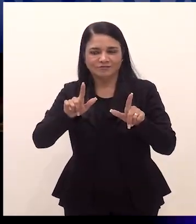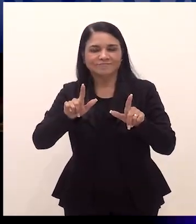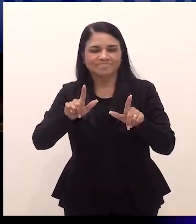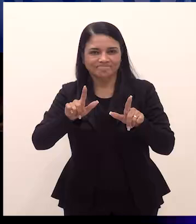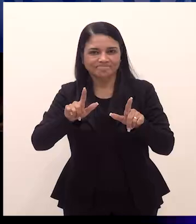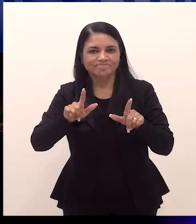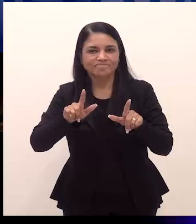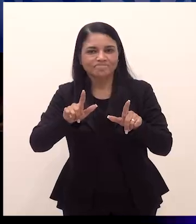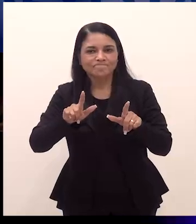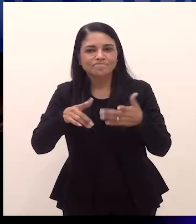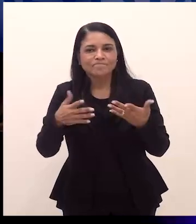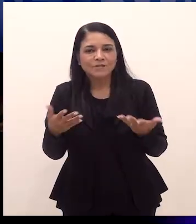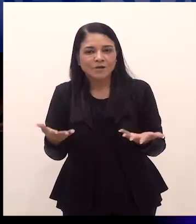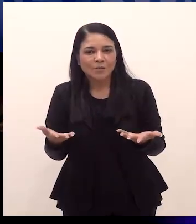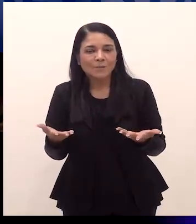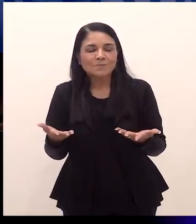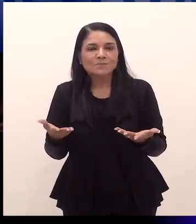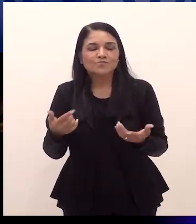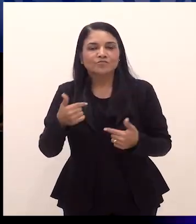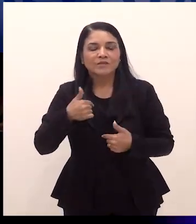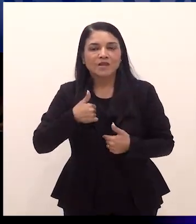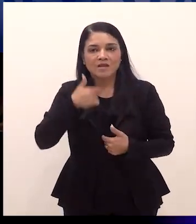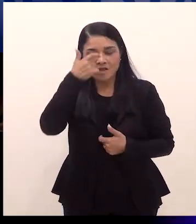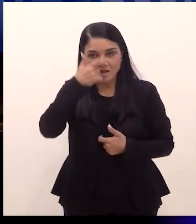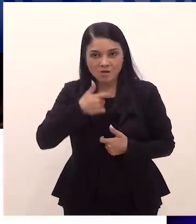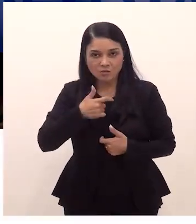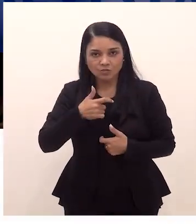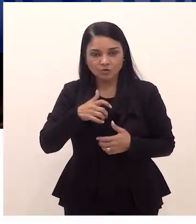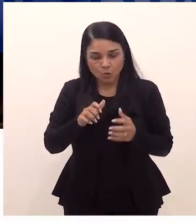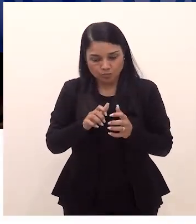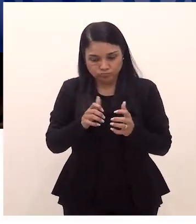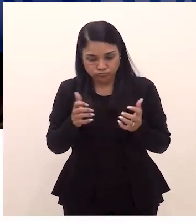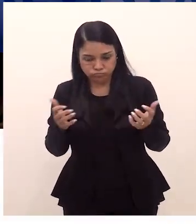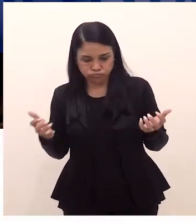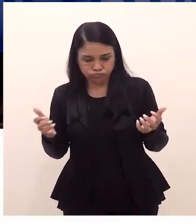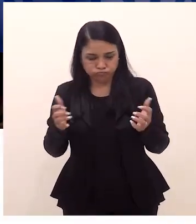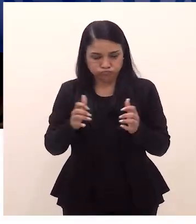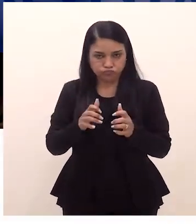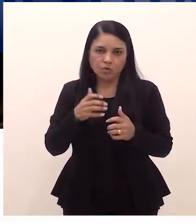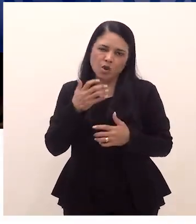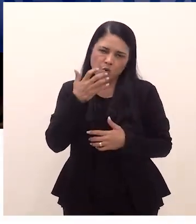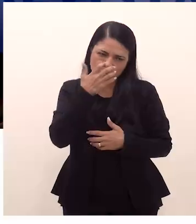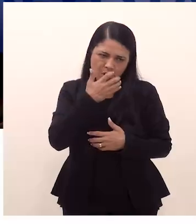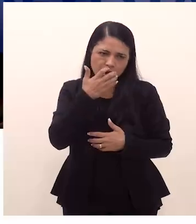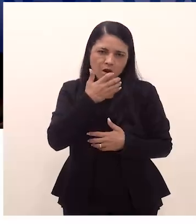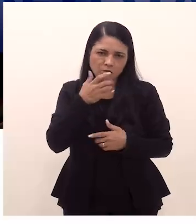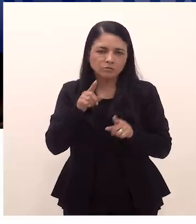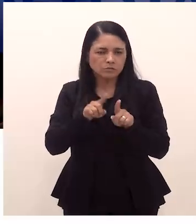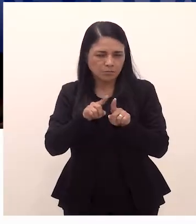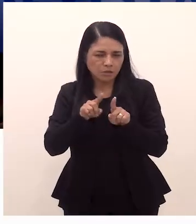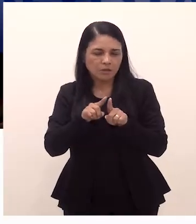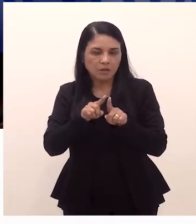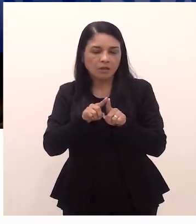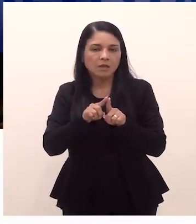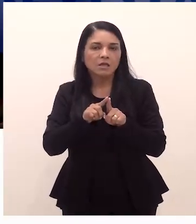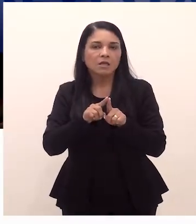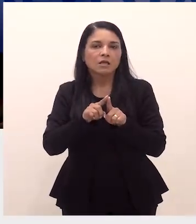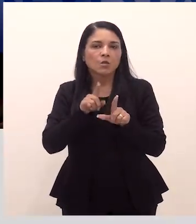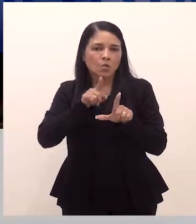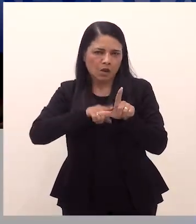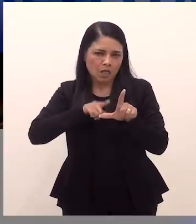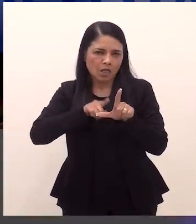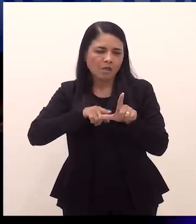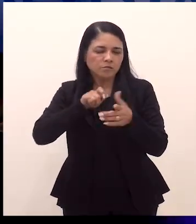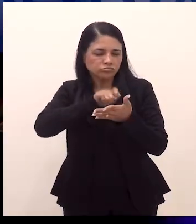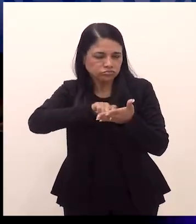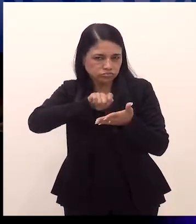uma forma. E eu sou instrumentista, né? Eu canto também, eu gosto de compor músicas